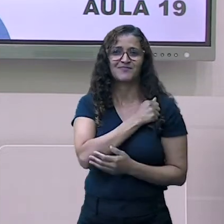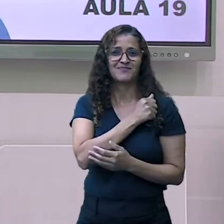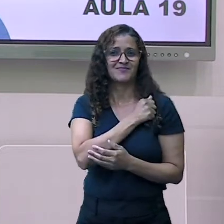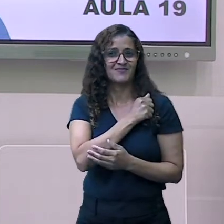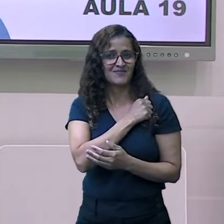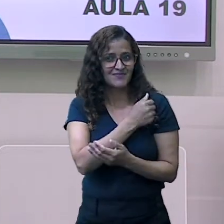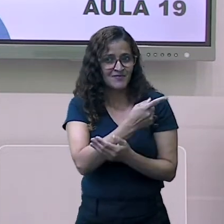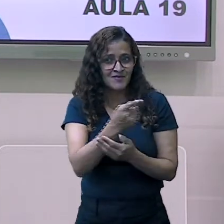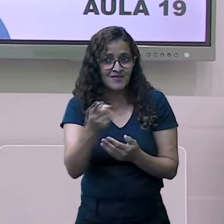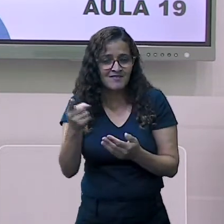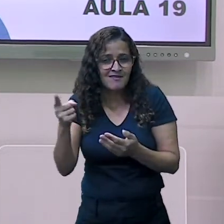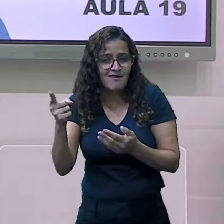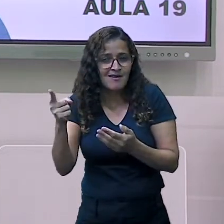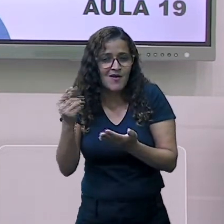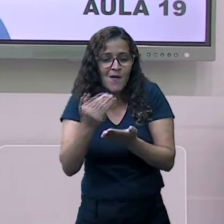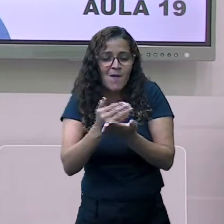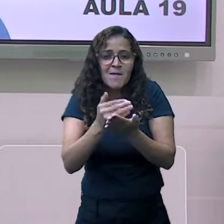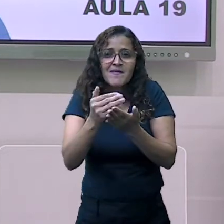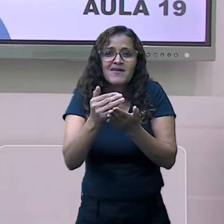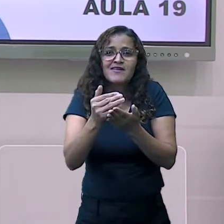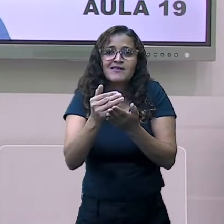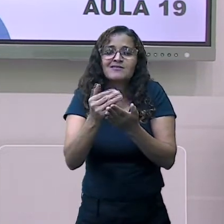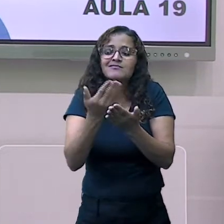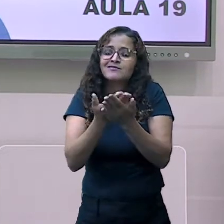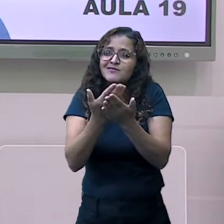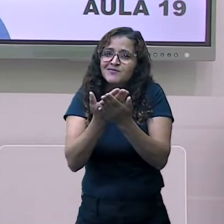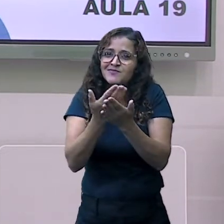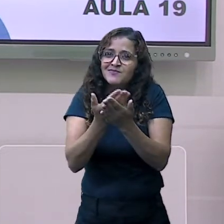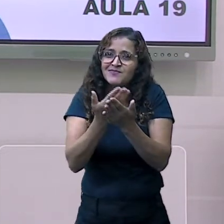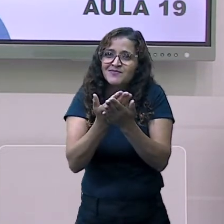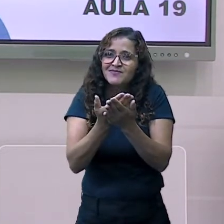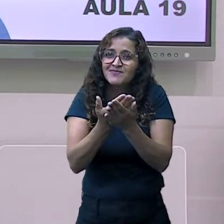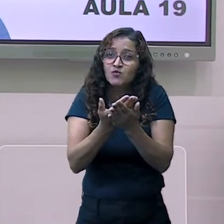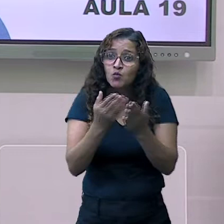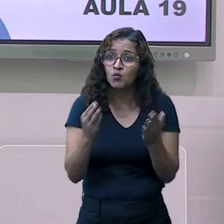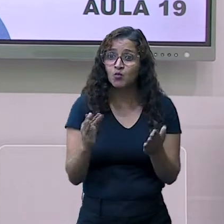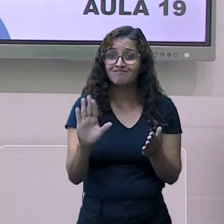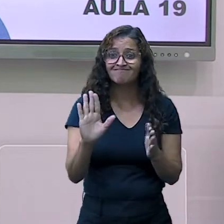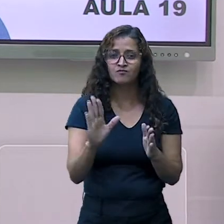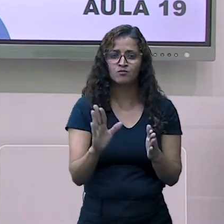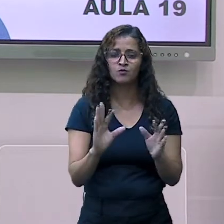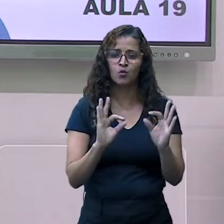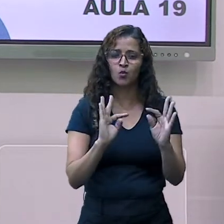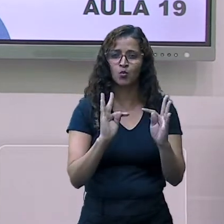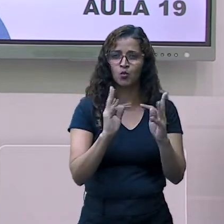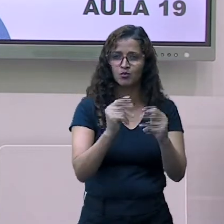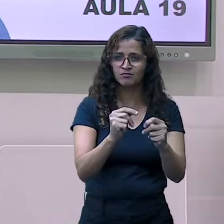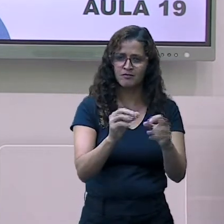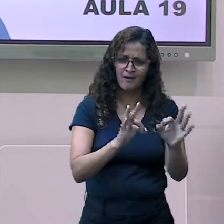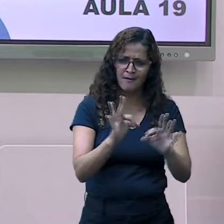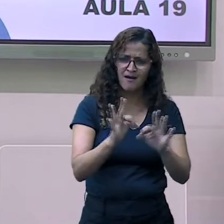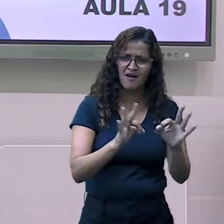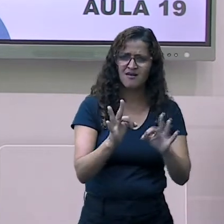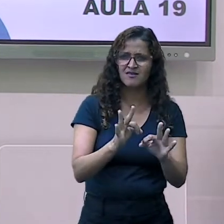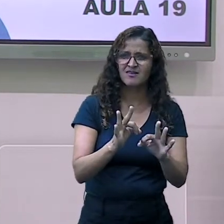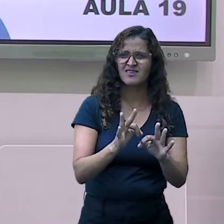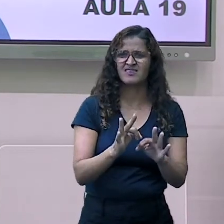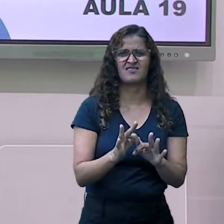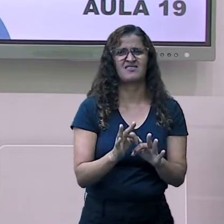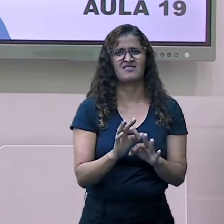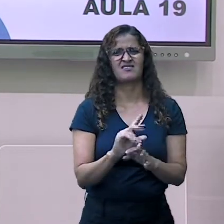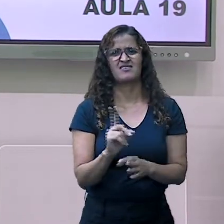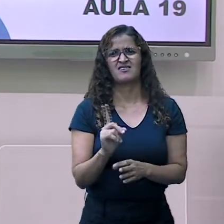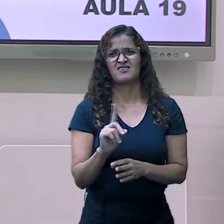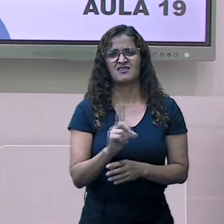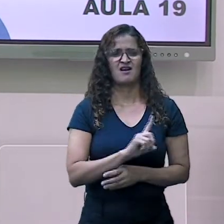O hábito de iniciar a nossa aula já com o material. Nada de levantar para pegar